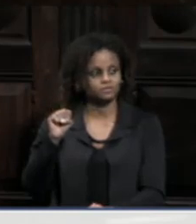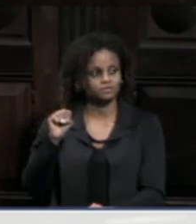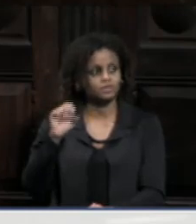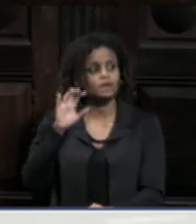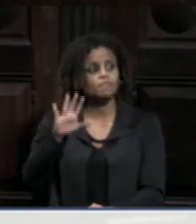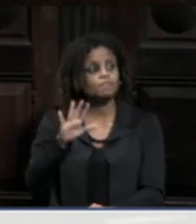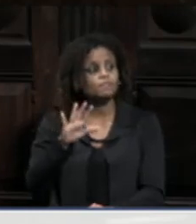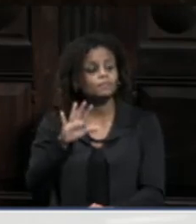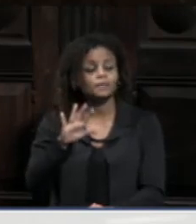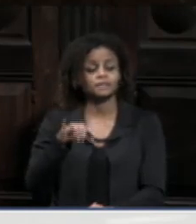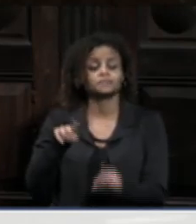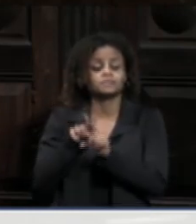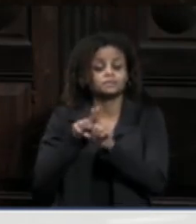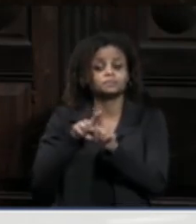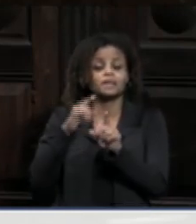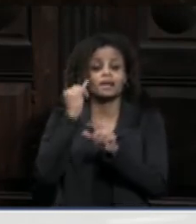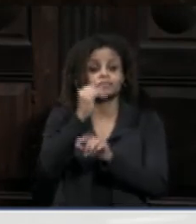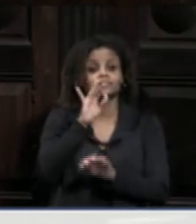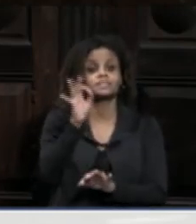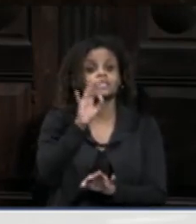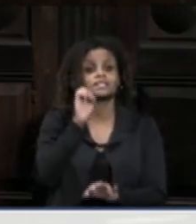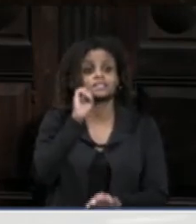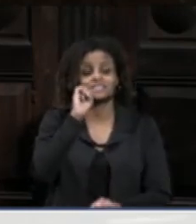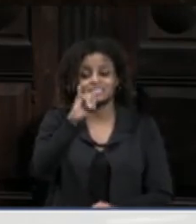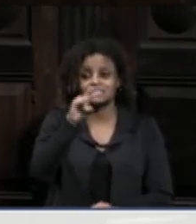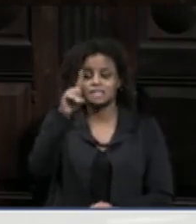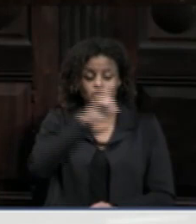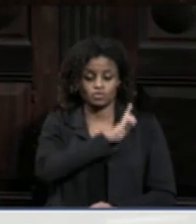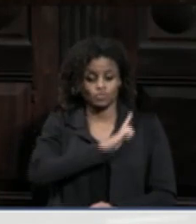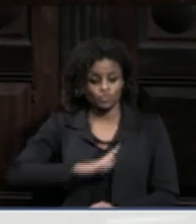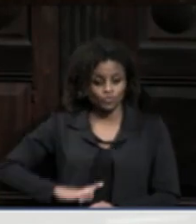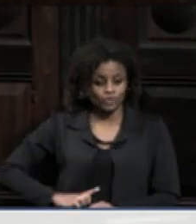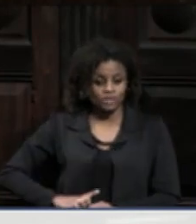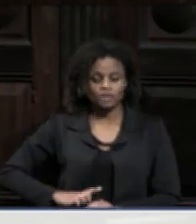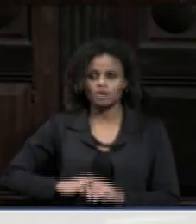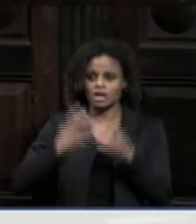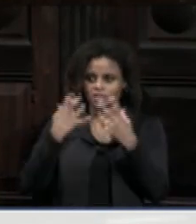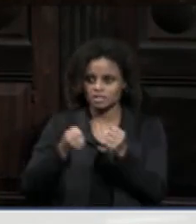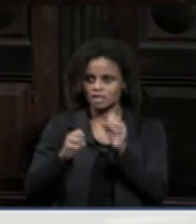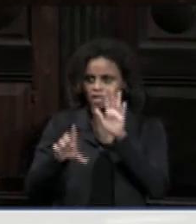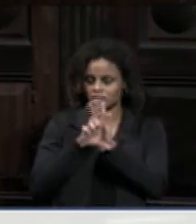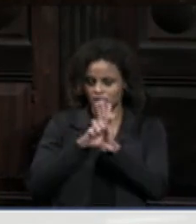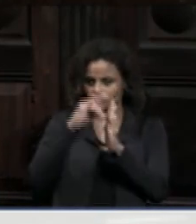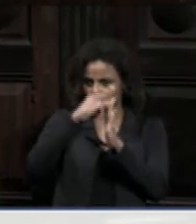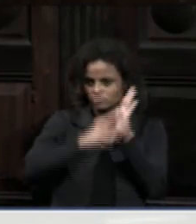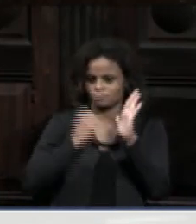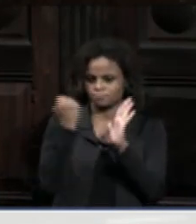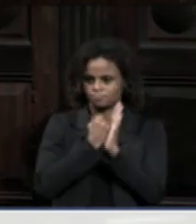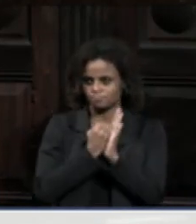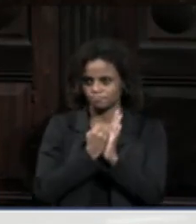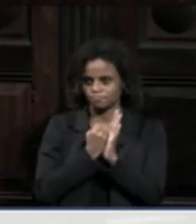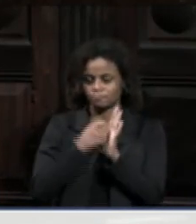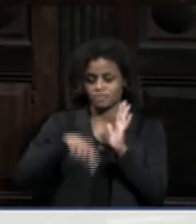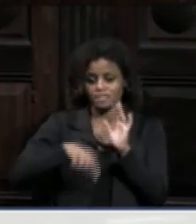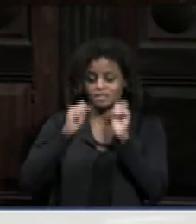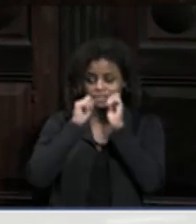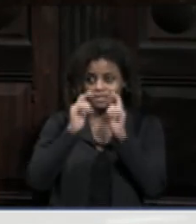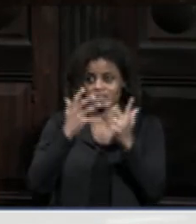se o governador sancionar a lei que essa casa aprovou, isto é,